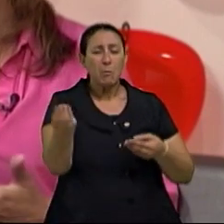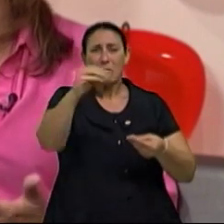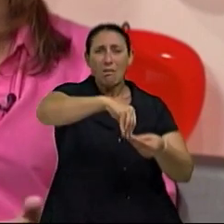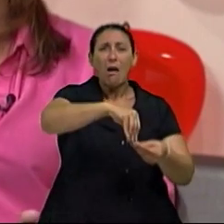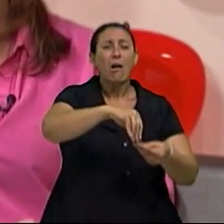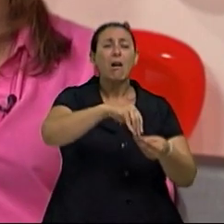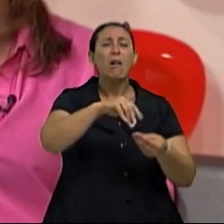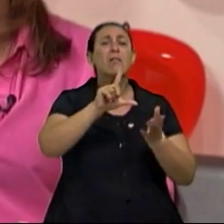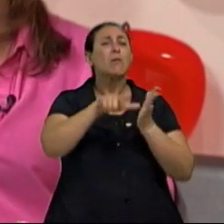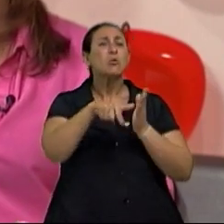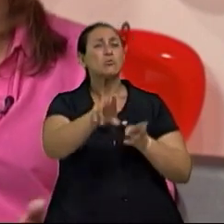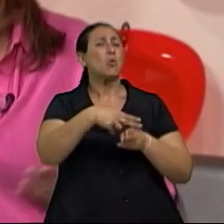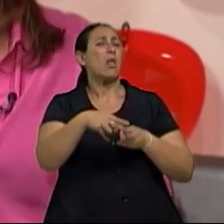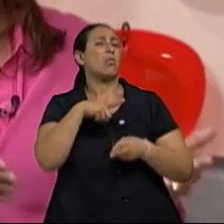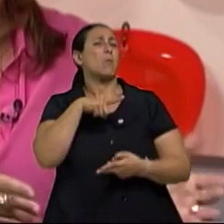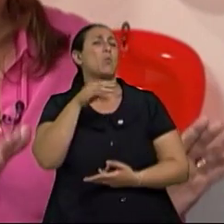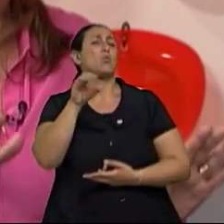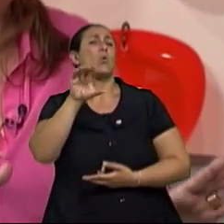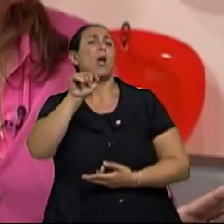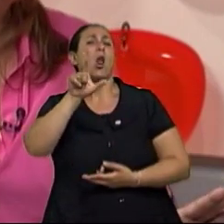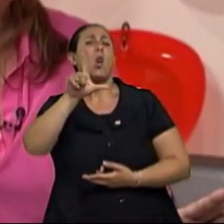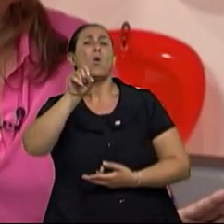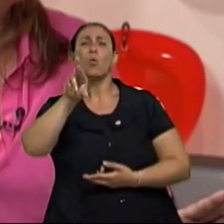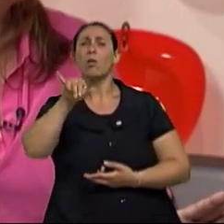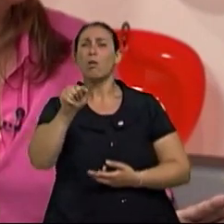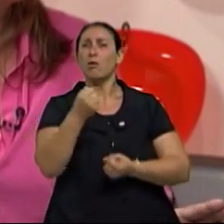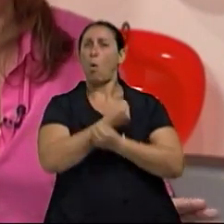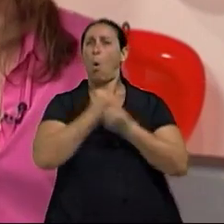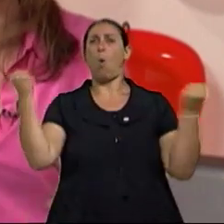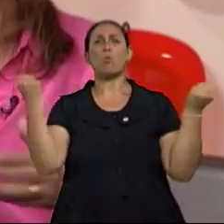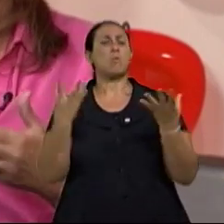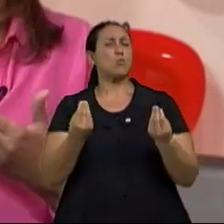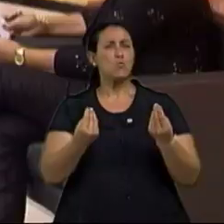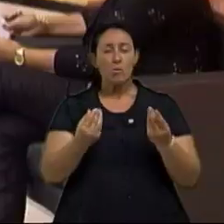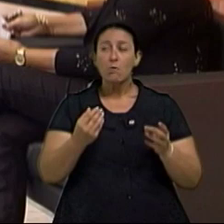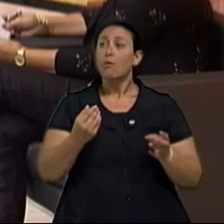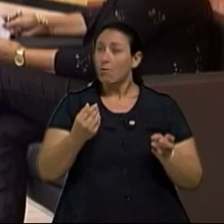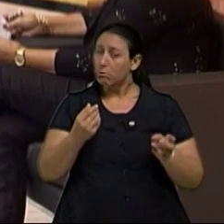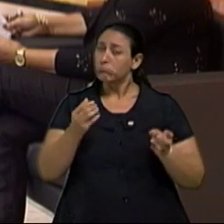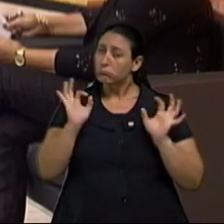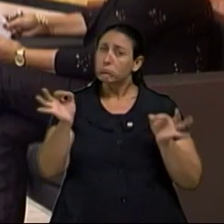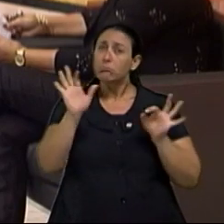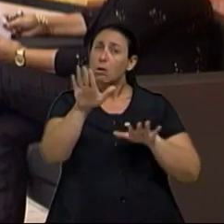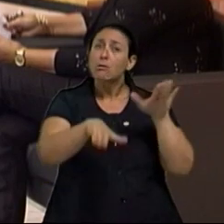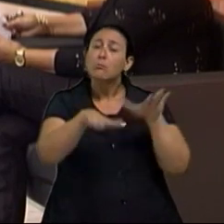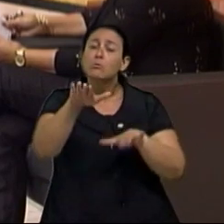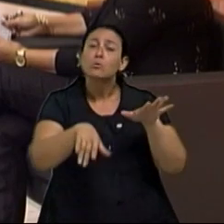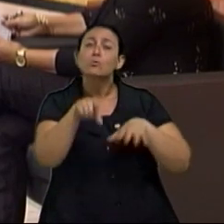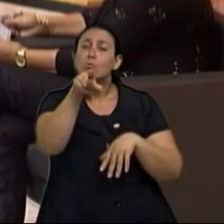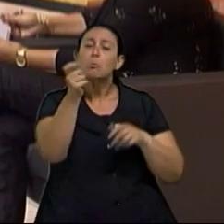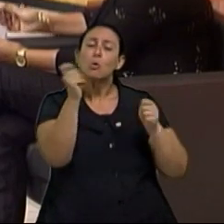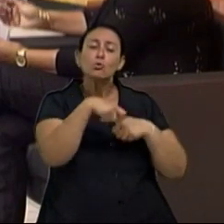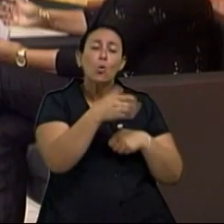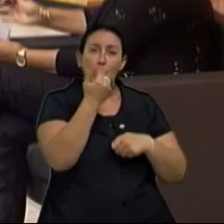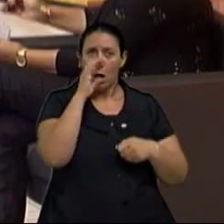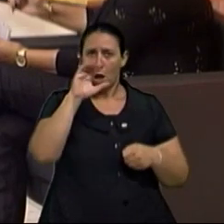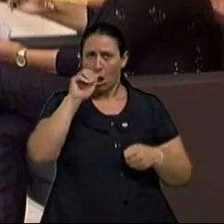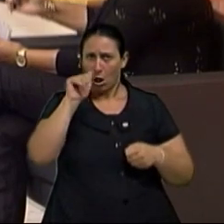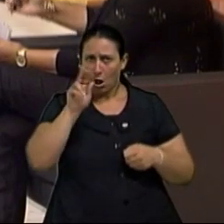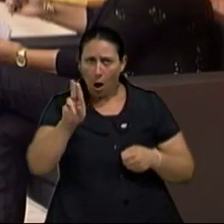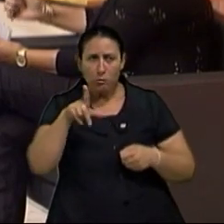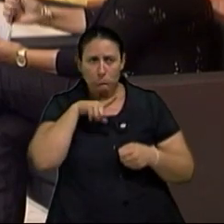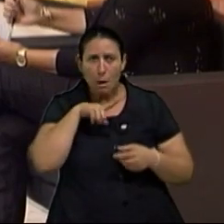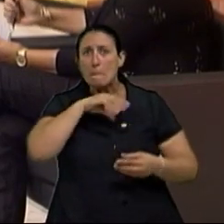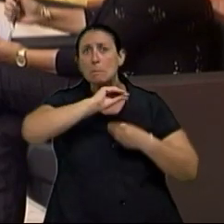metabolismo se o chocolate tem muitas calorias? Tudo com moderação. Eu tenho um chocolate com alto conteúdo de cacau e ainda